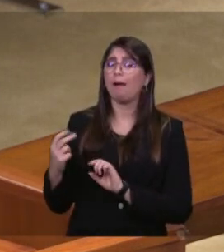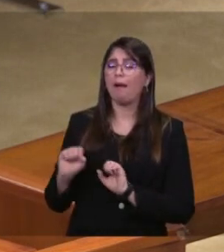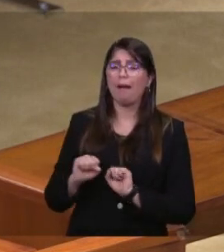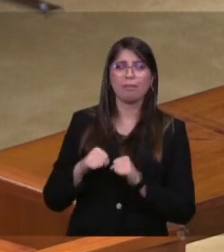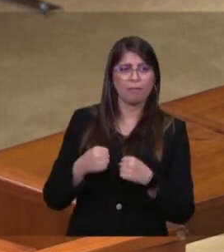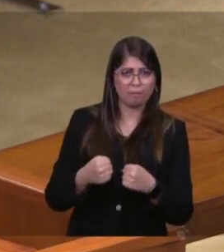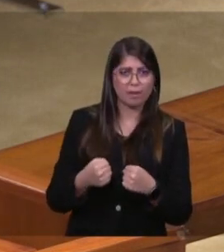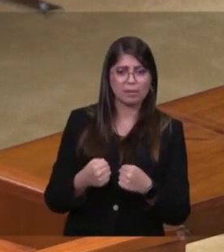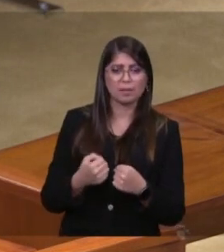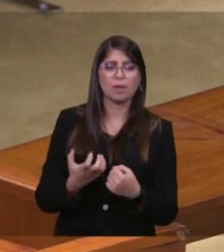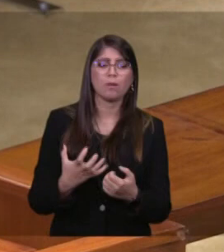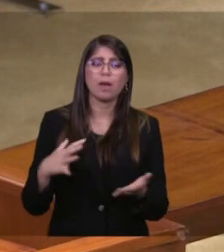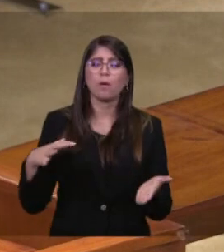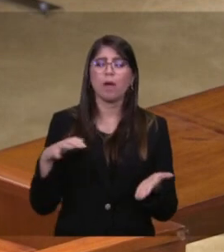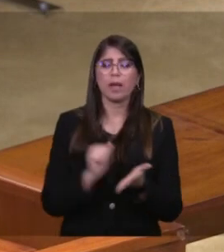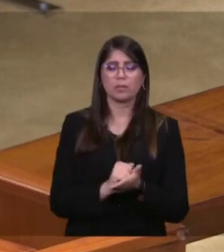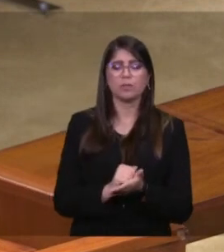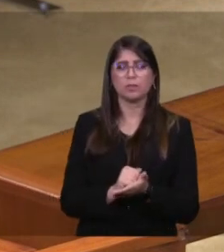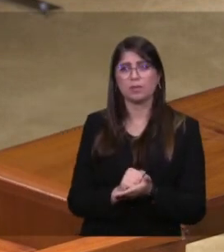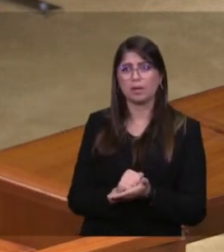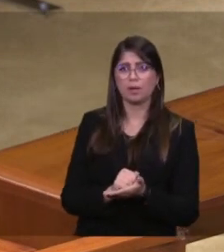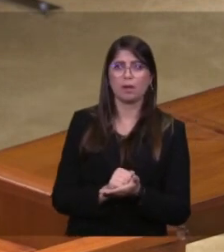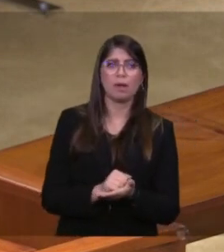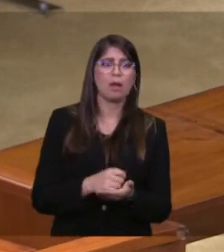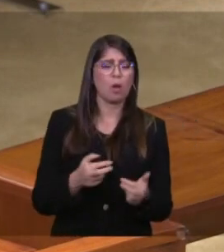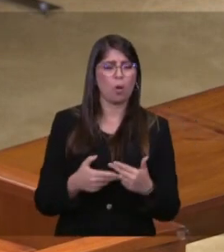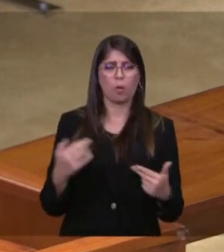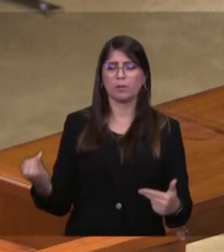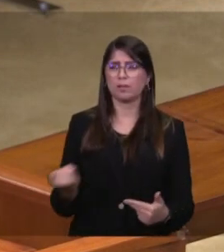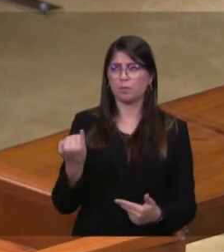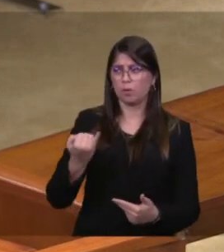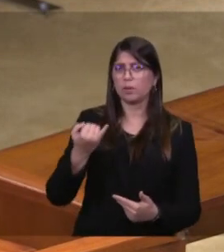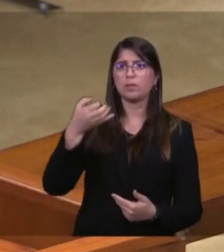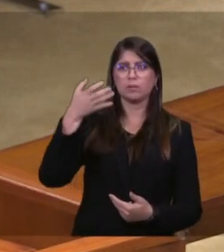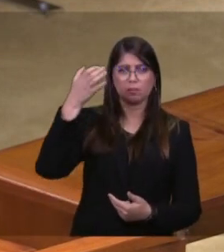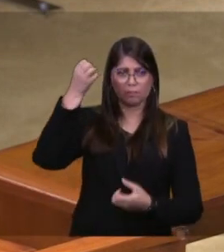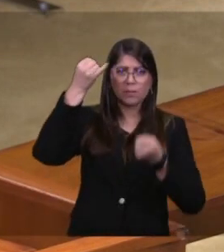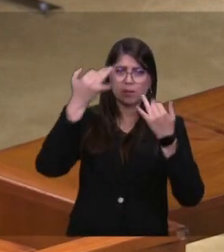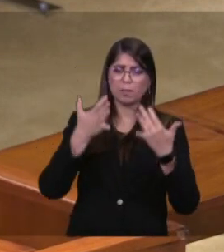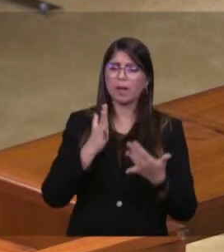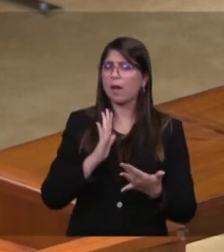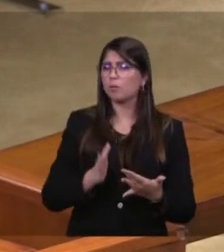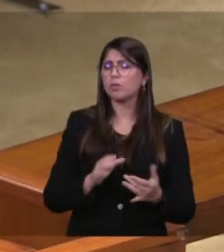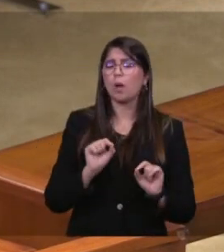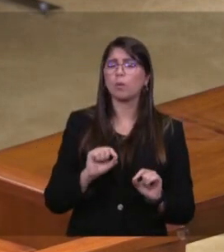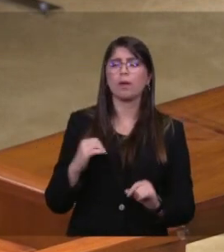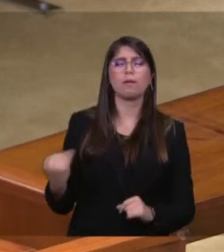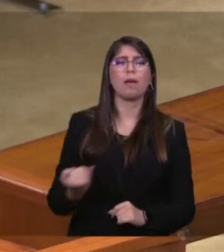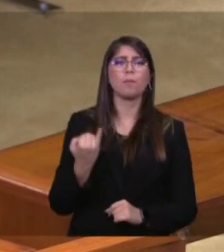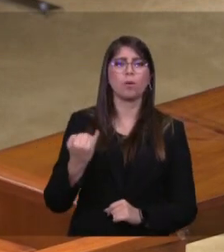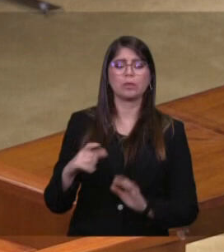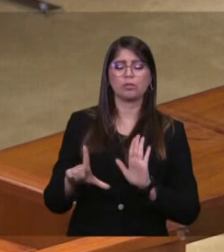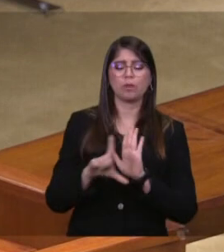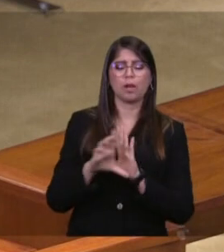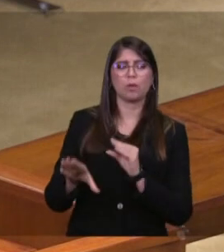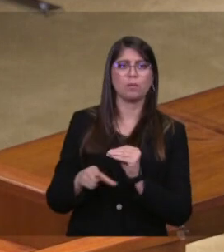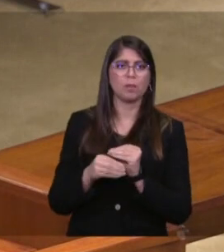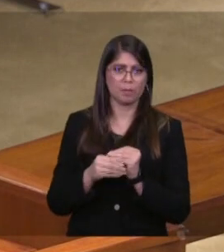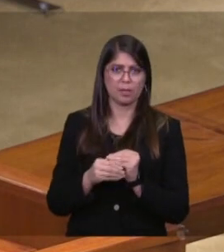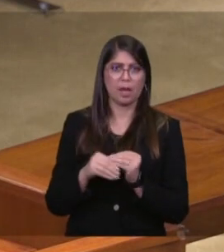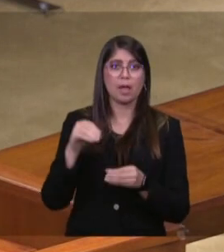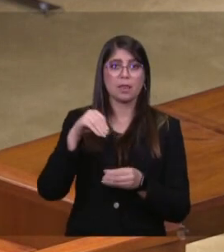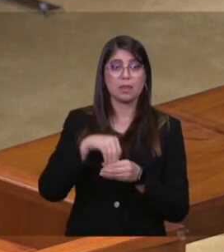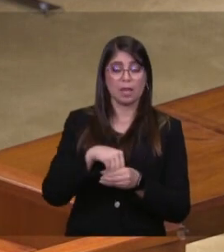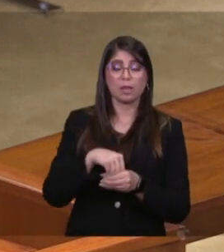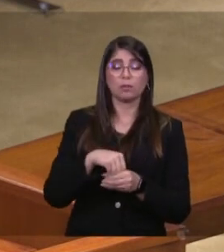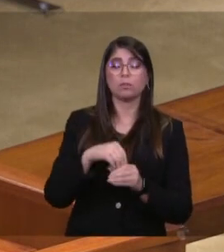ponto, eu gostaria de fazer o registro de uma premissa que já foi referenciada por aqueles que me antecederam, que é a importância da lei complementar dentro